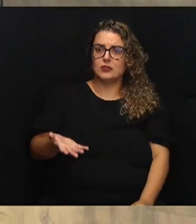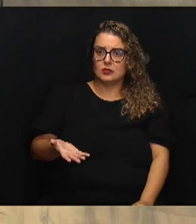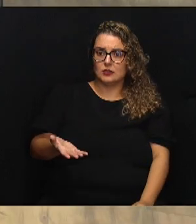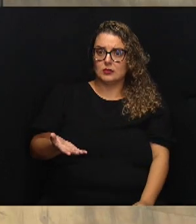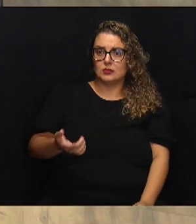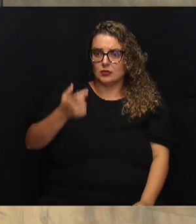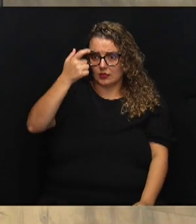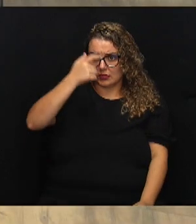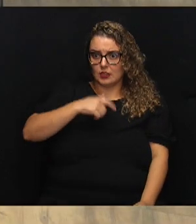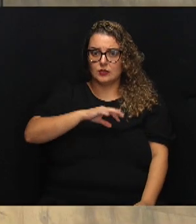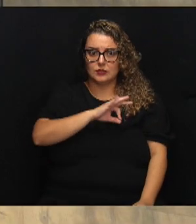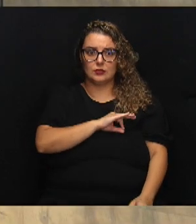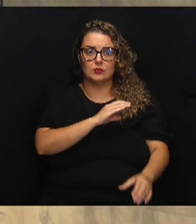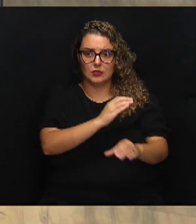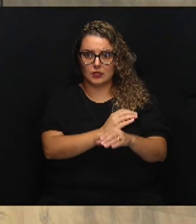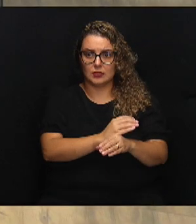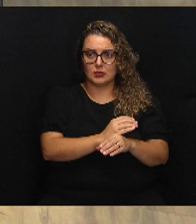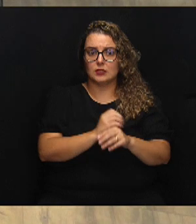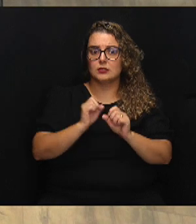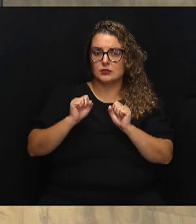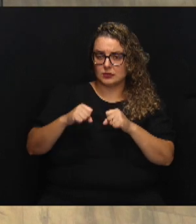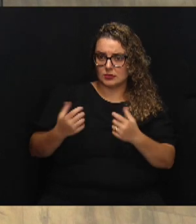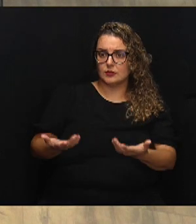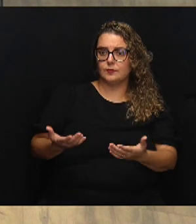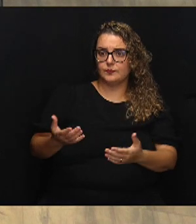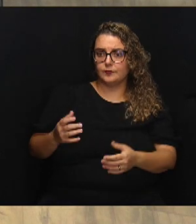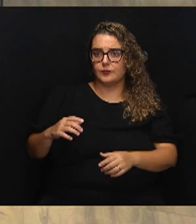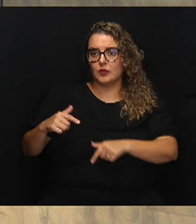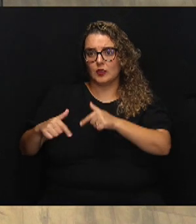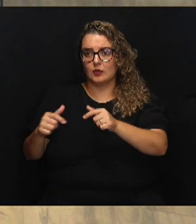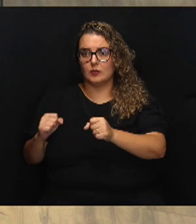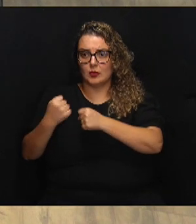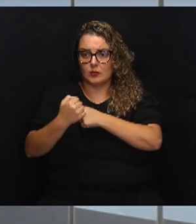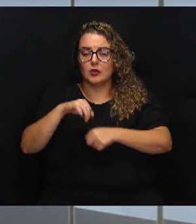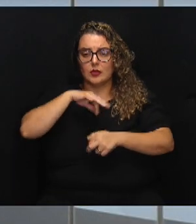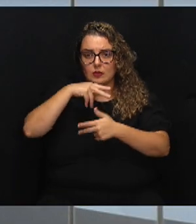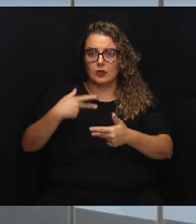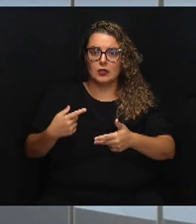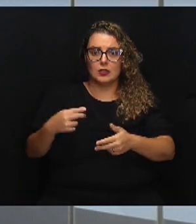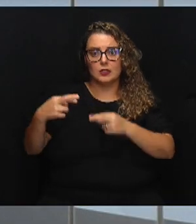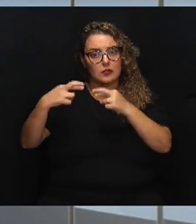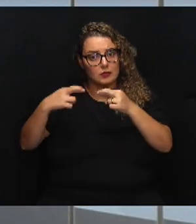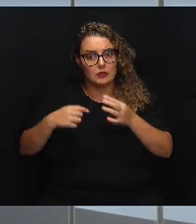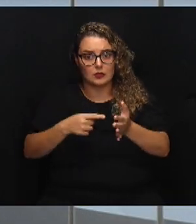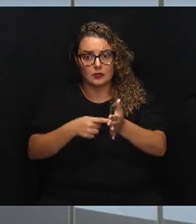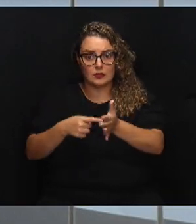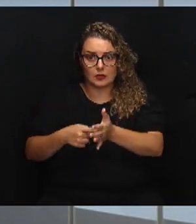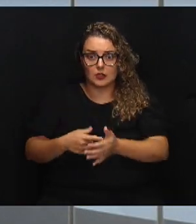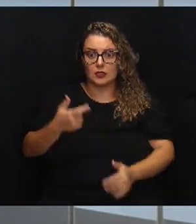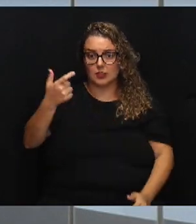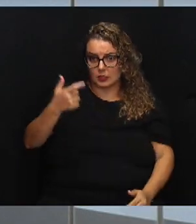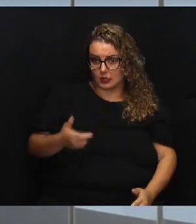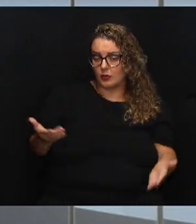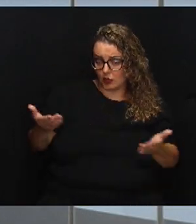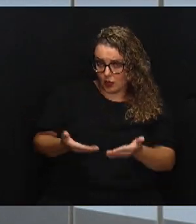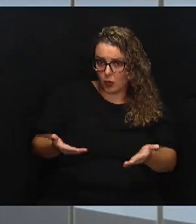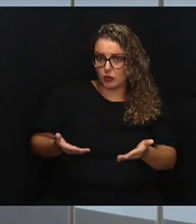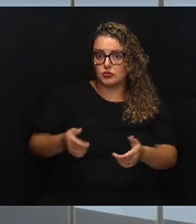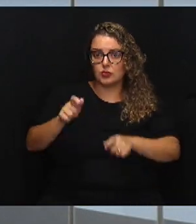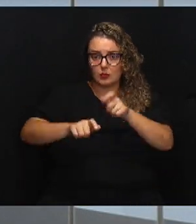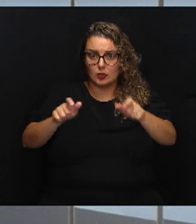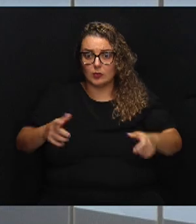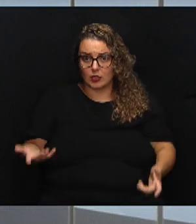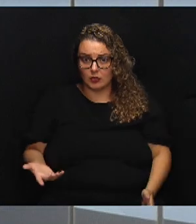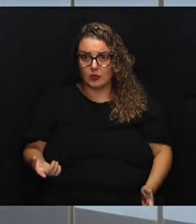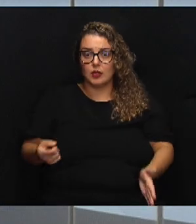policial civil Tá. E eu trabalhava no setor de proteção aos animais, então eu verificava as denúncias. Então hoje a população também pode contar com uma